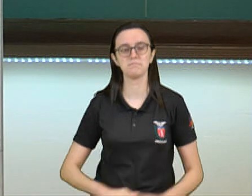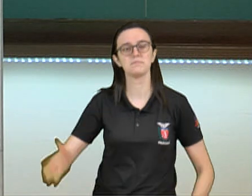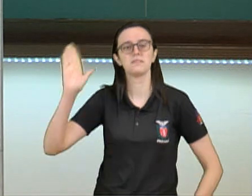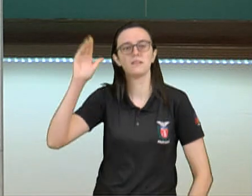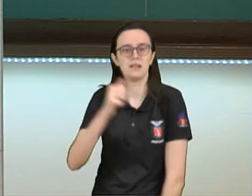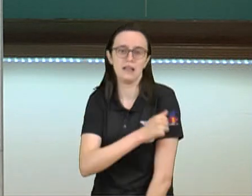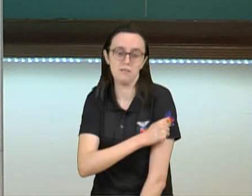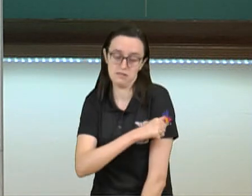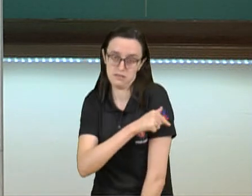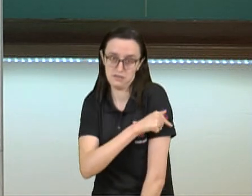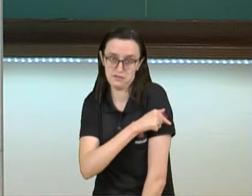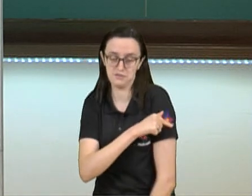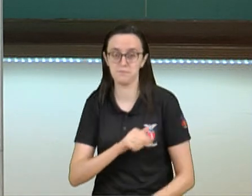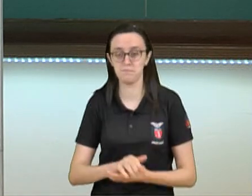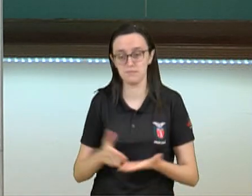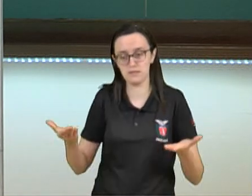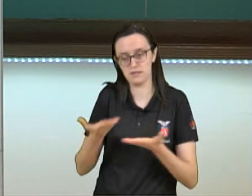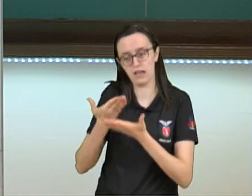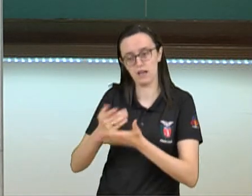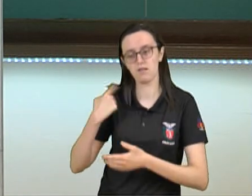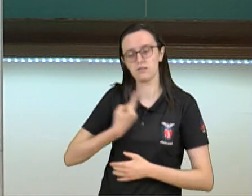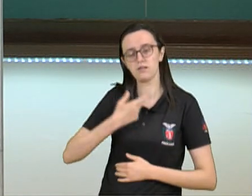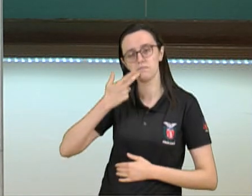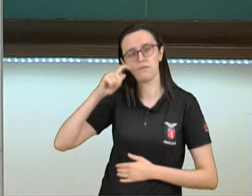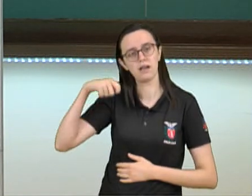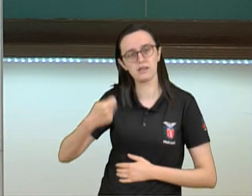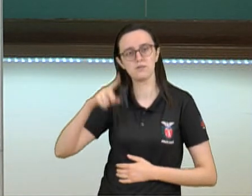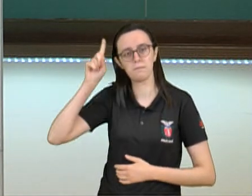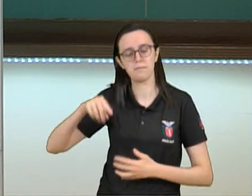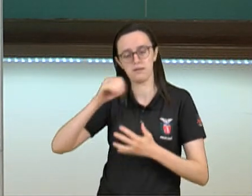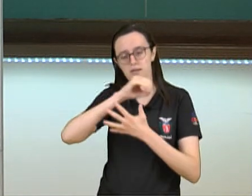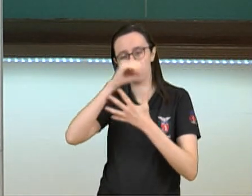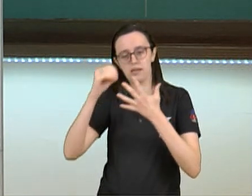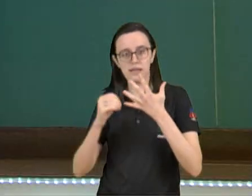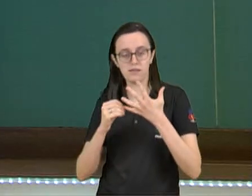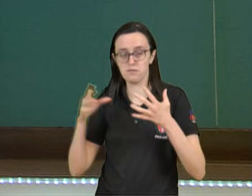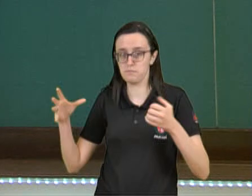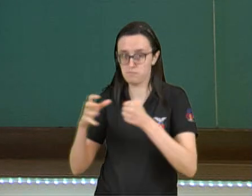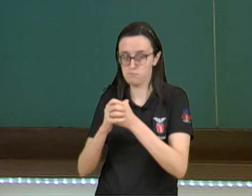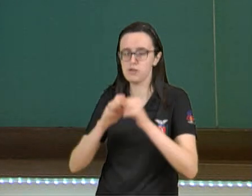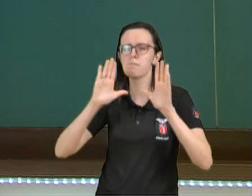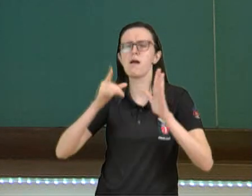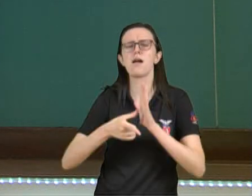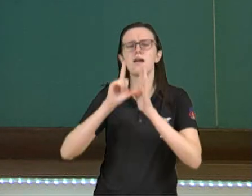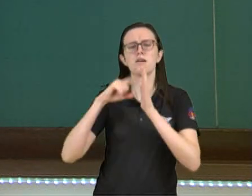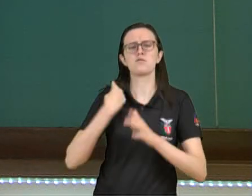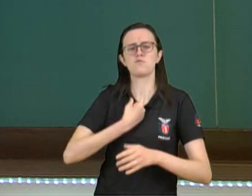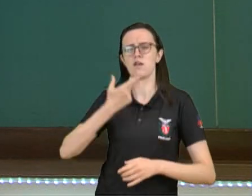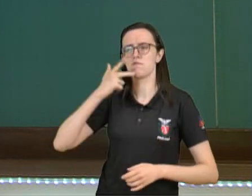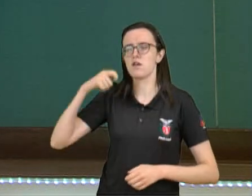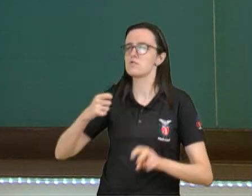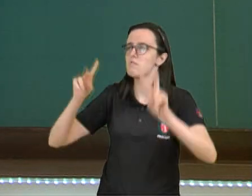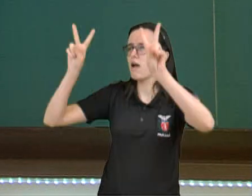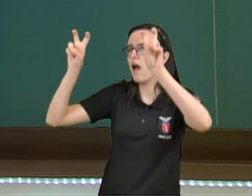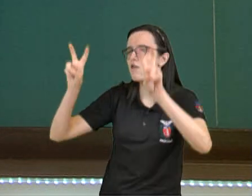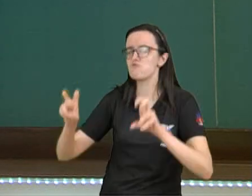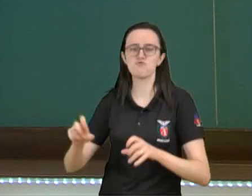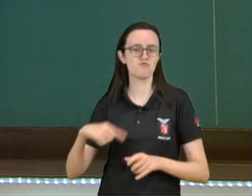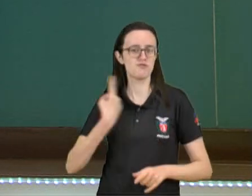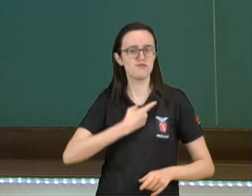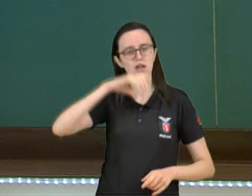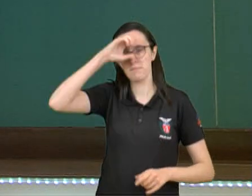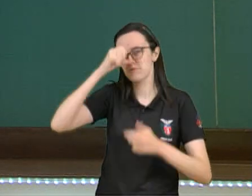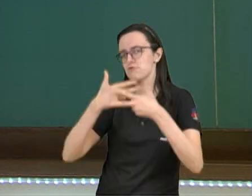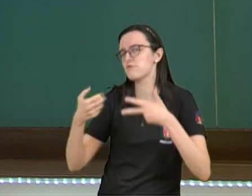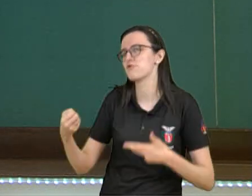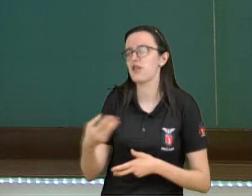Olá, estudantes do sétimo ano! Nessa aula, nós vamos falar sobre o reino protista. Mas antes da gente falar os assuntos, aprender